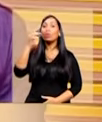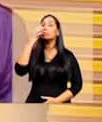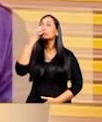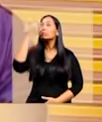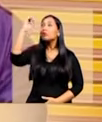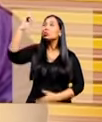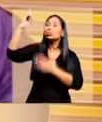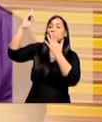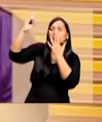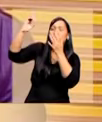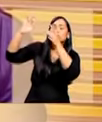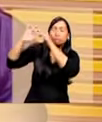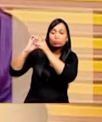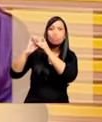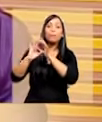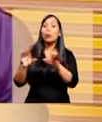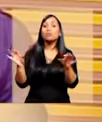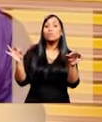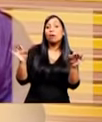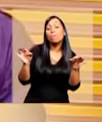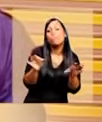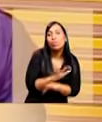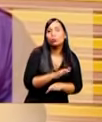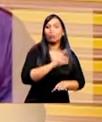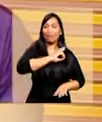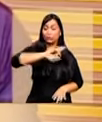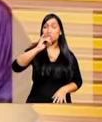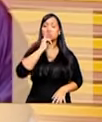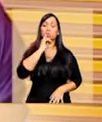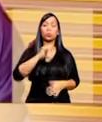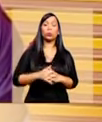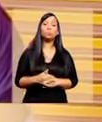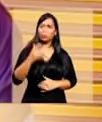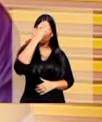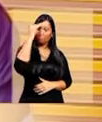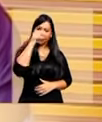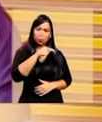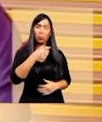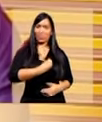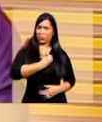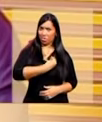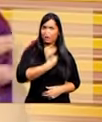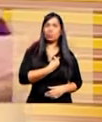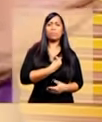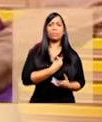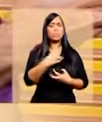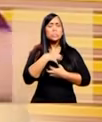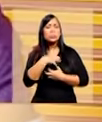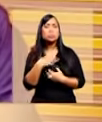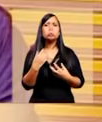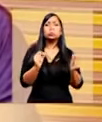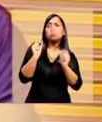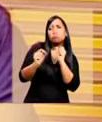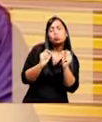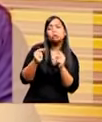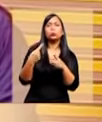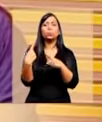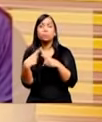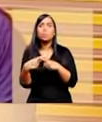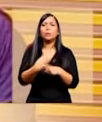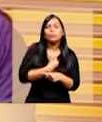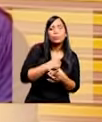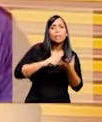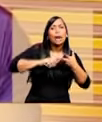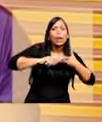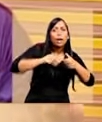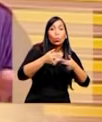busca, ela não se resume à religião. Por exemplo, uma pessoa que vive em busca do sentido e para ele